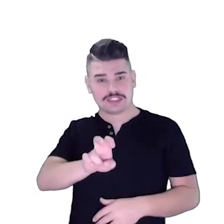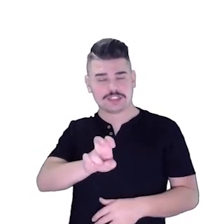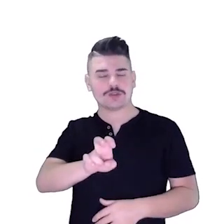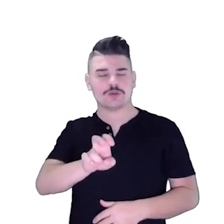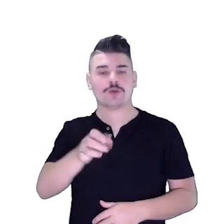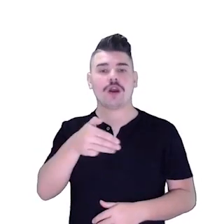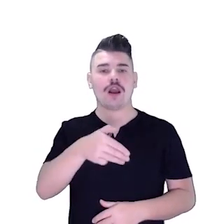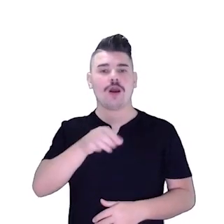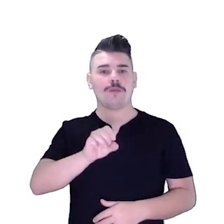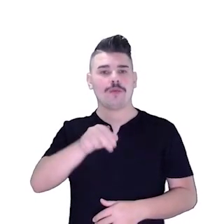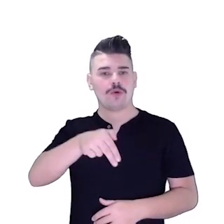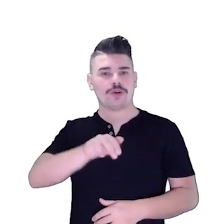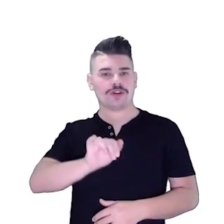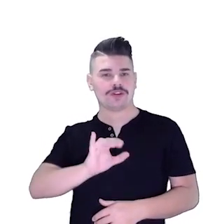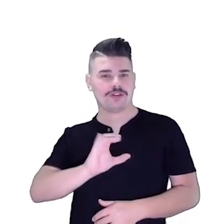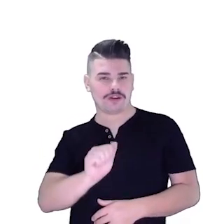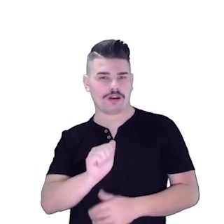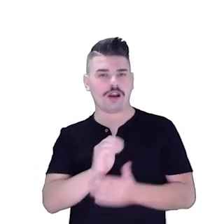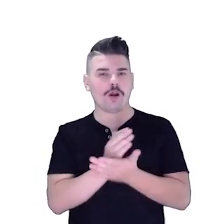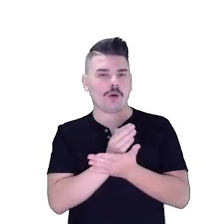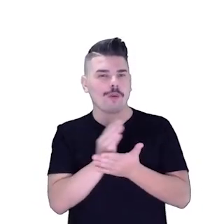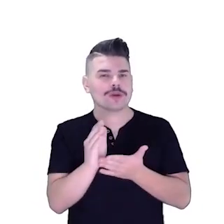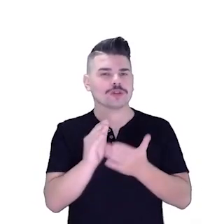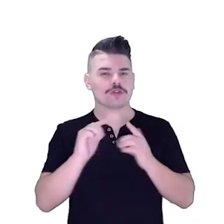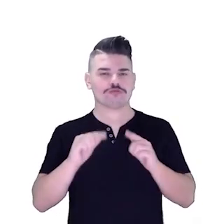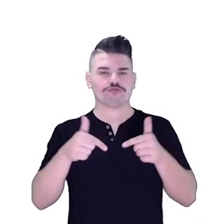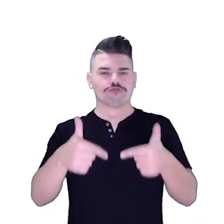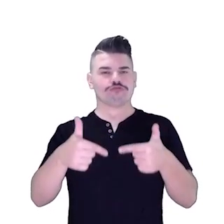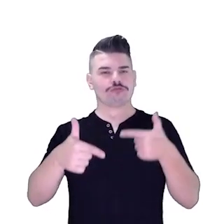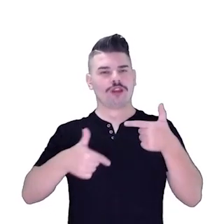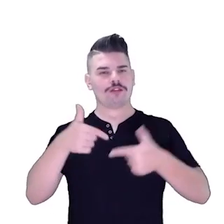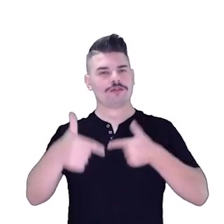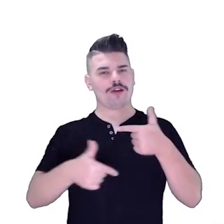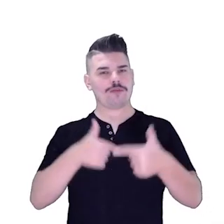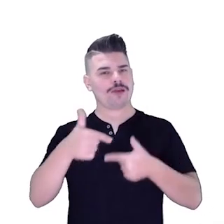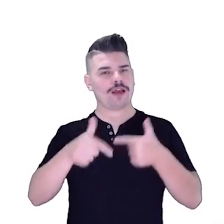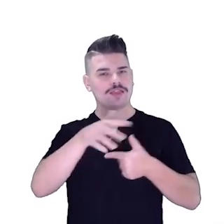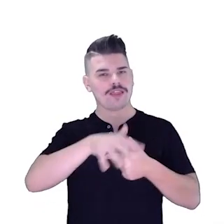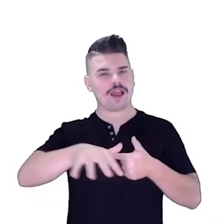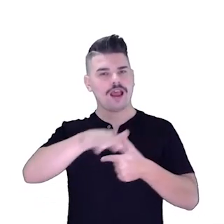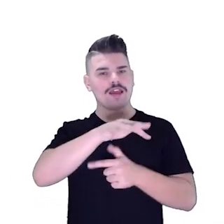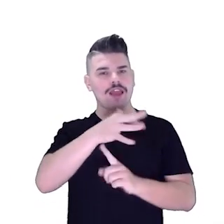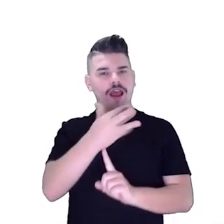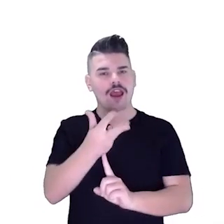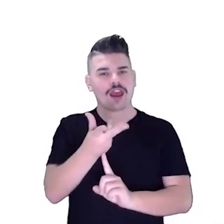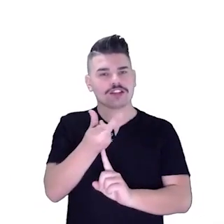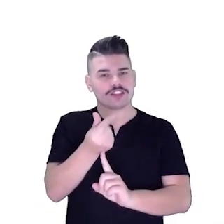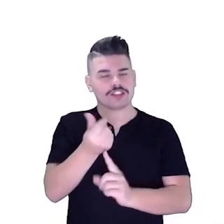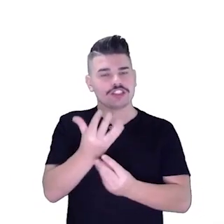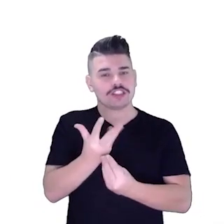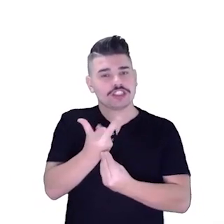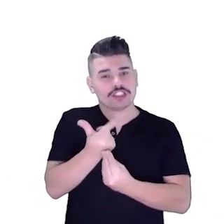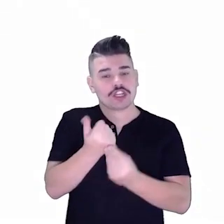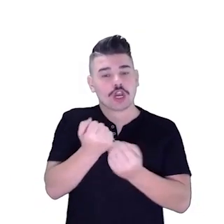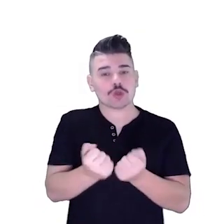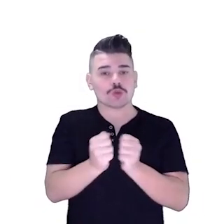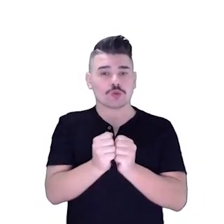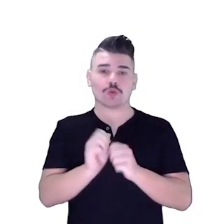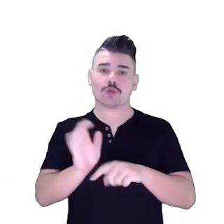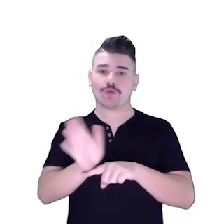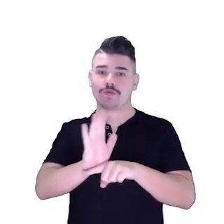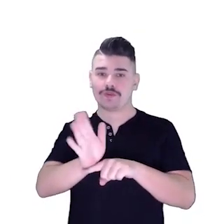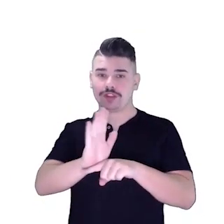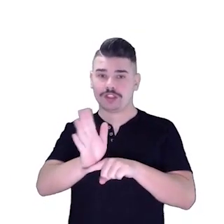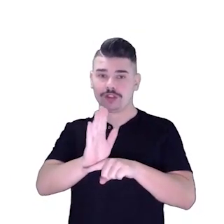Mônica, então, se empenha em trabalhar a sua visão artística a partir